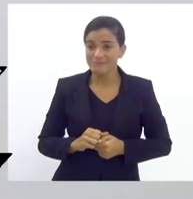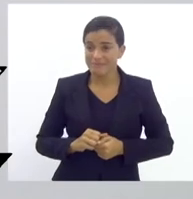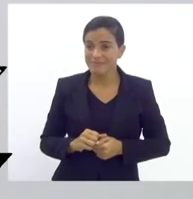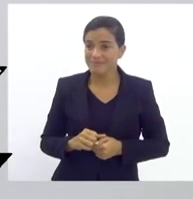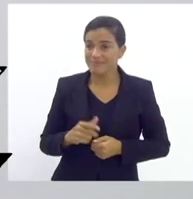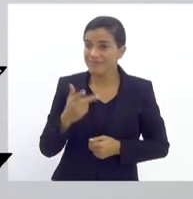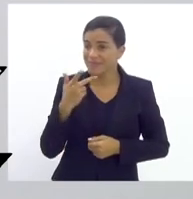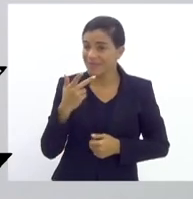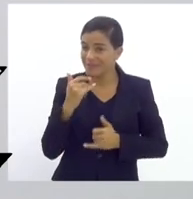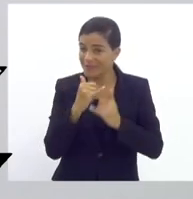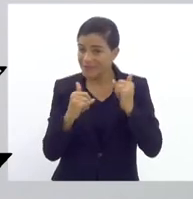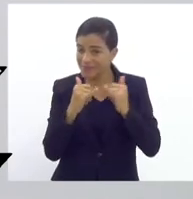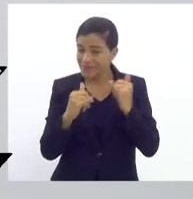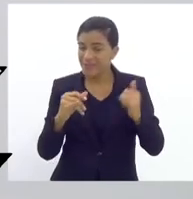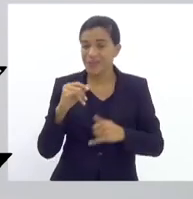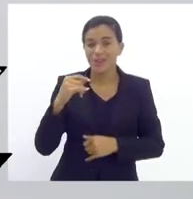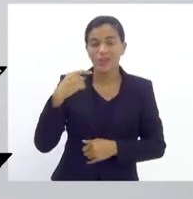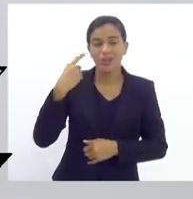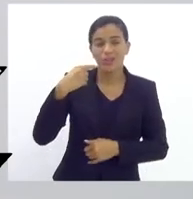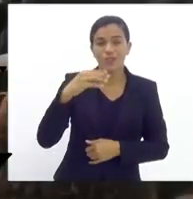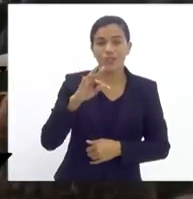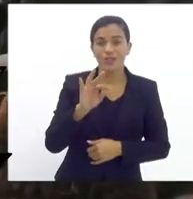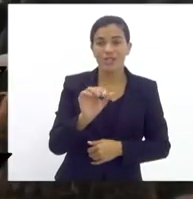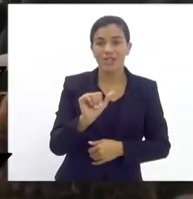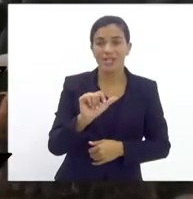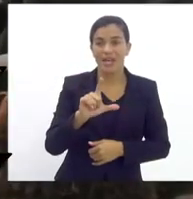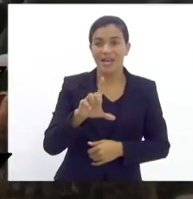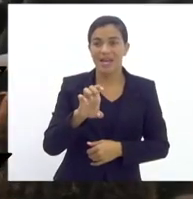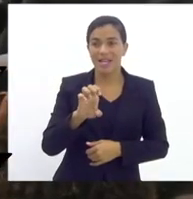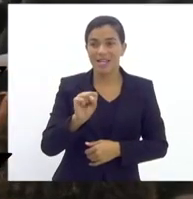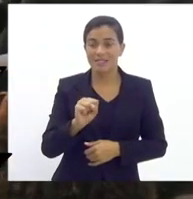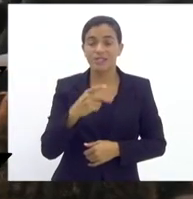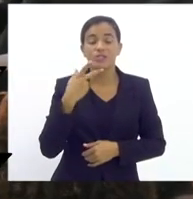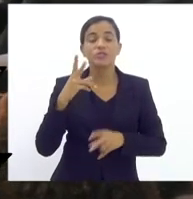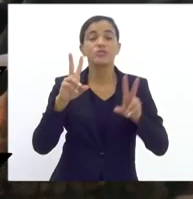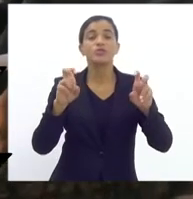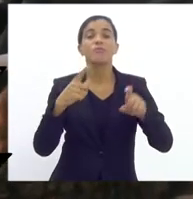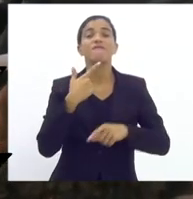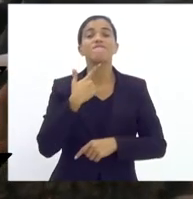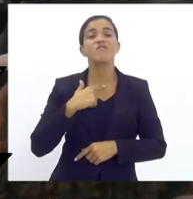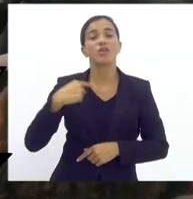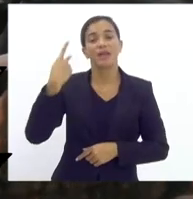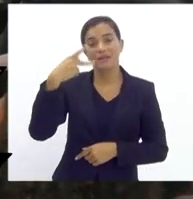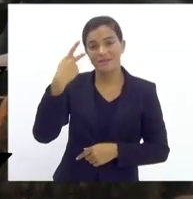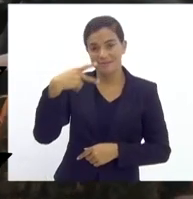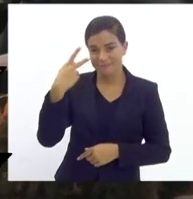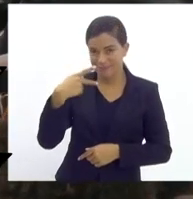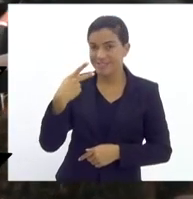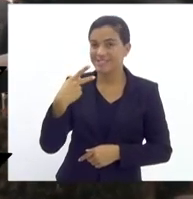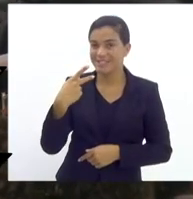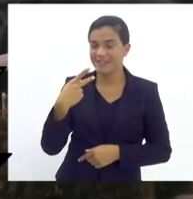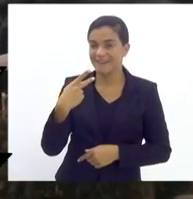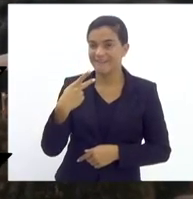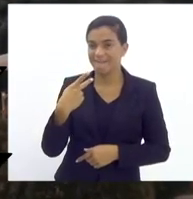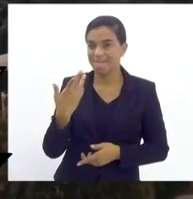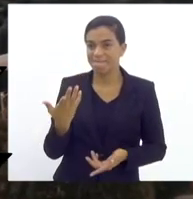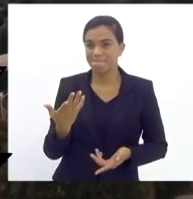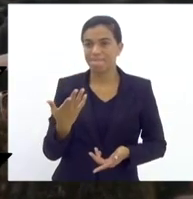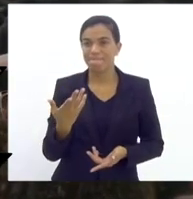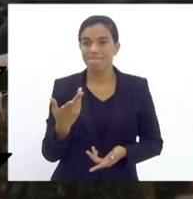do Dr Thales que fala né sobre a coisa da vontade política né a diferença que faz